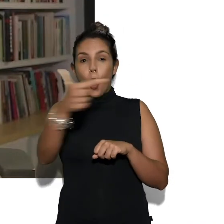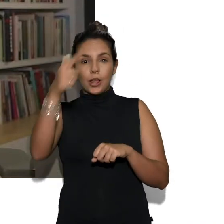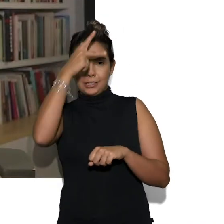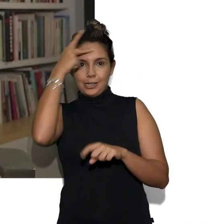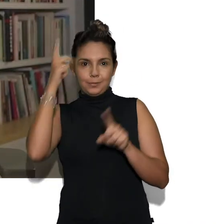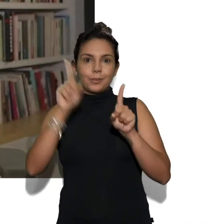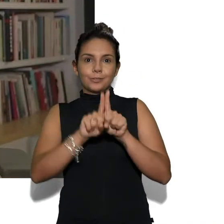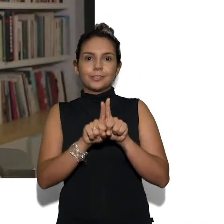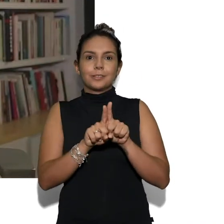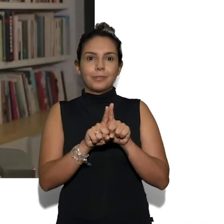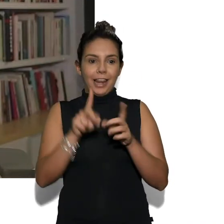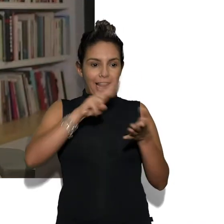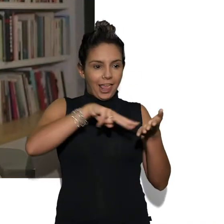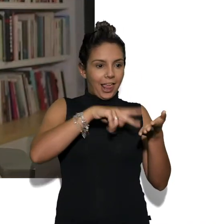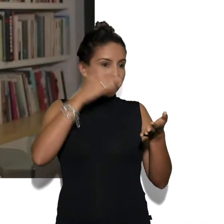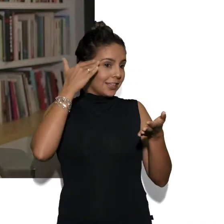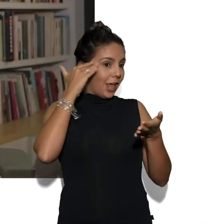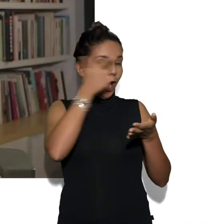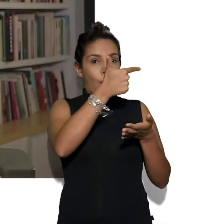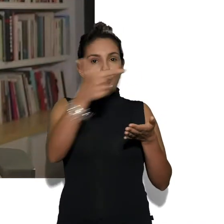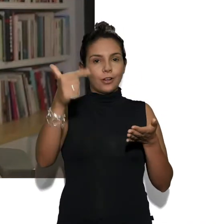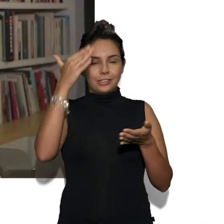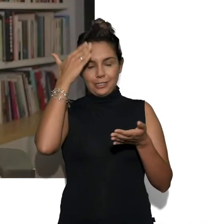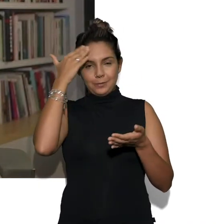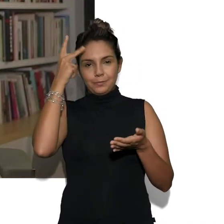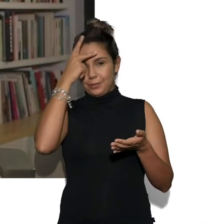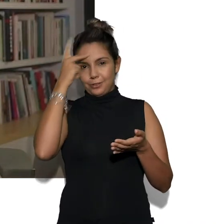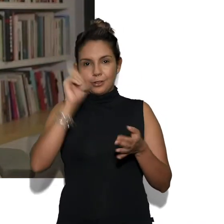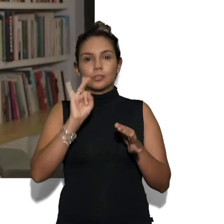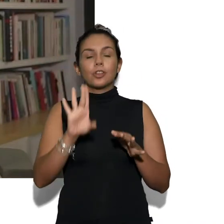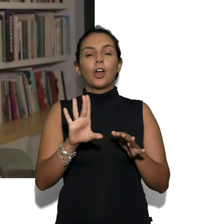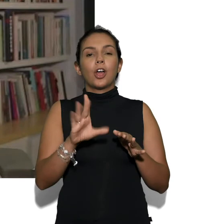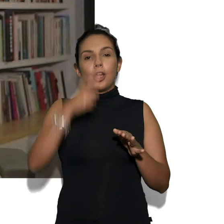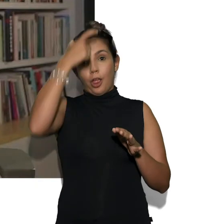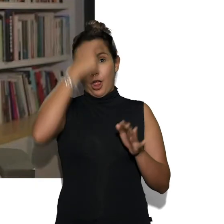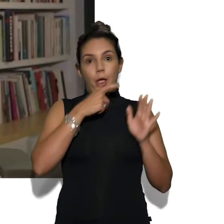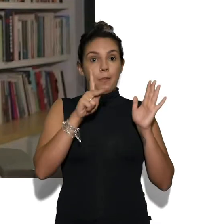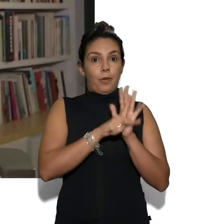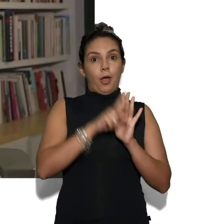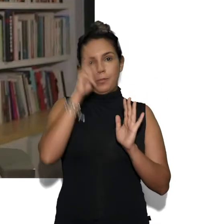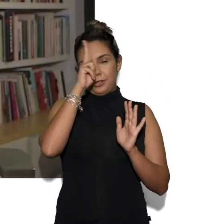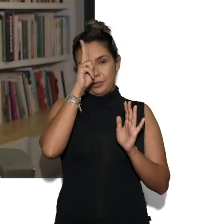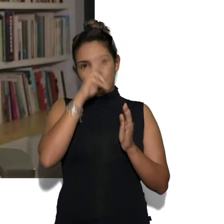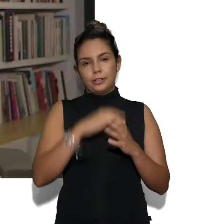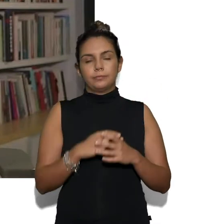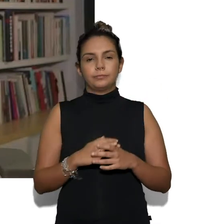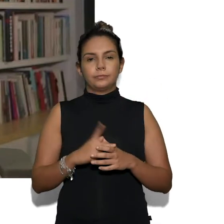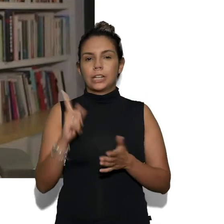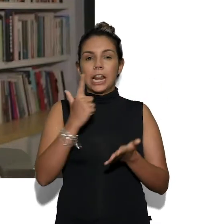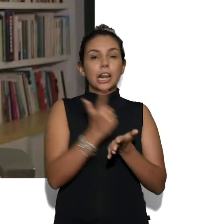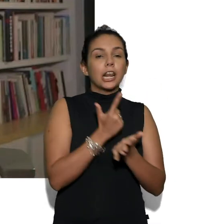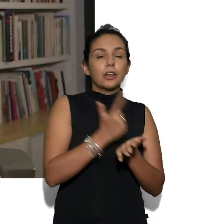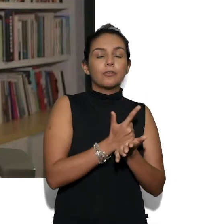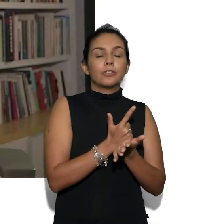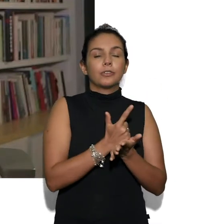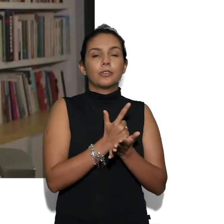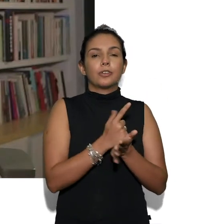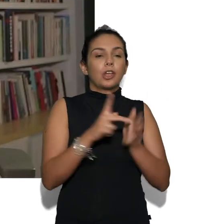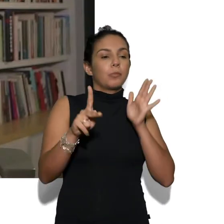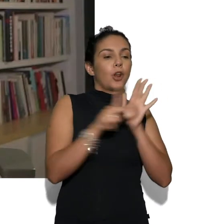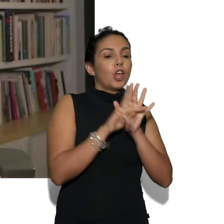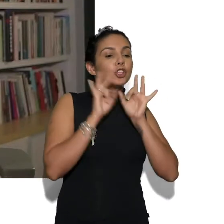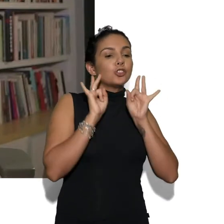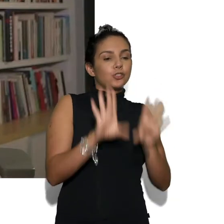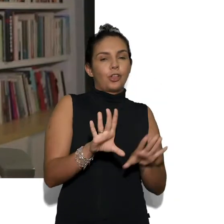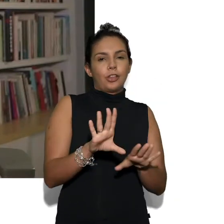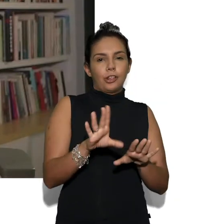né? Não é exclusivamente acerca de nós. Nenhum livro pretende ser